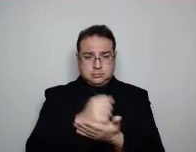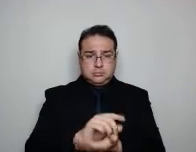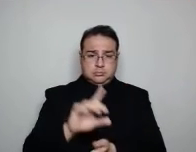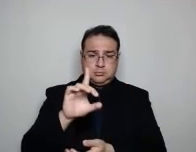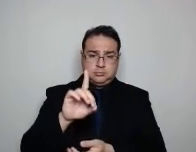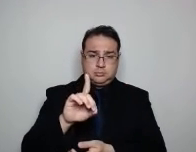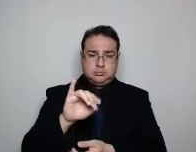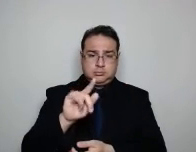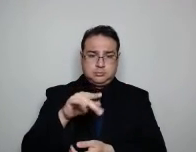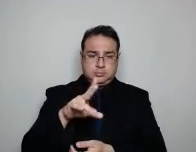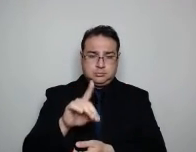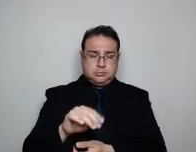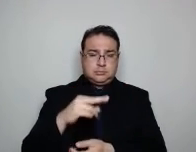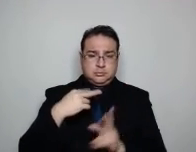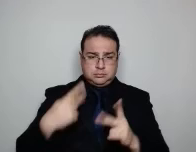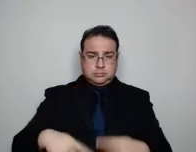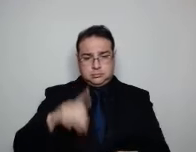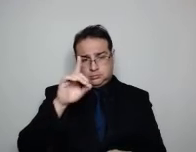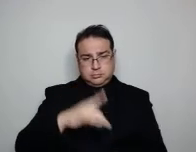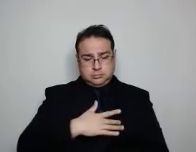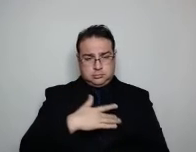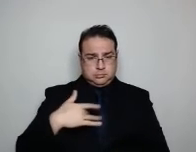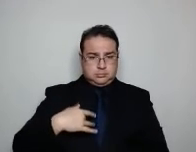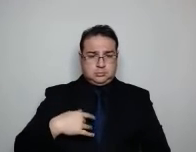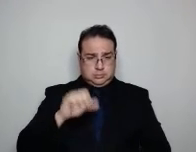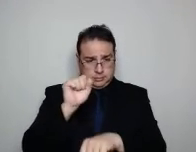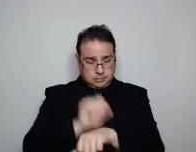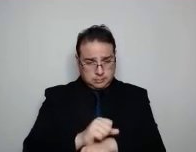direito de saúde. Interromper esse